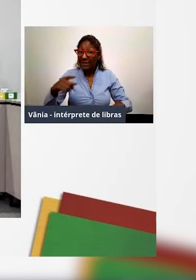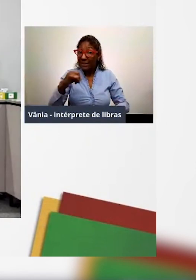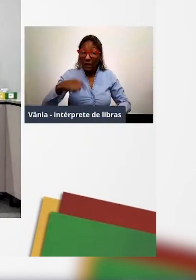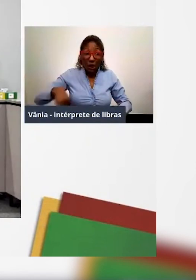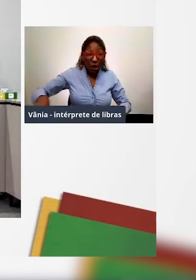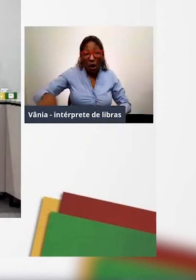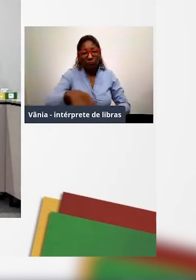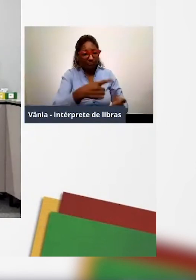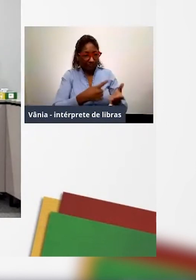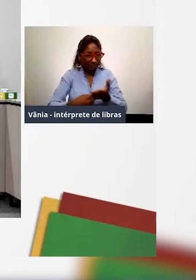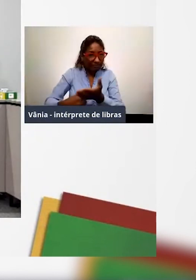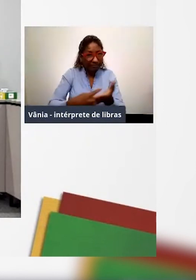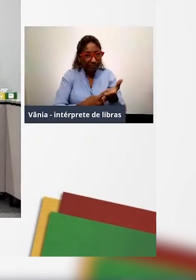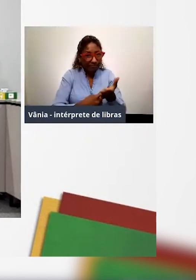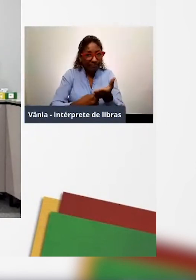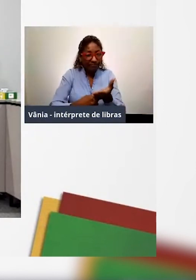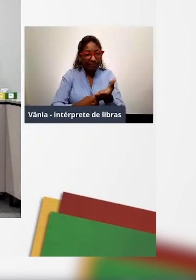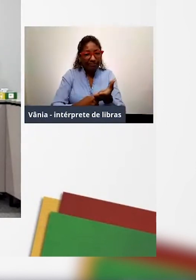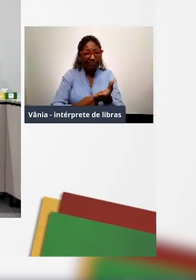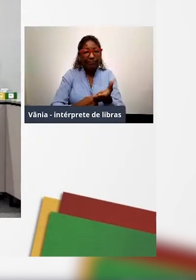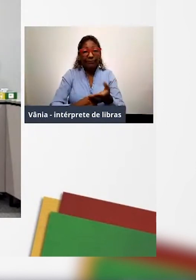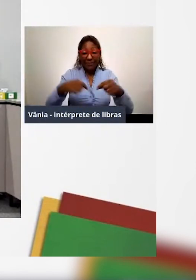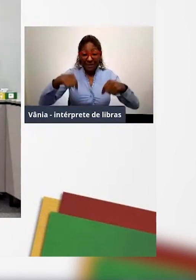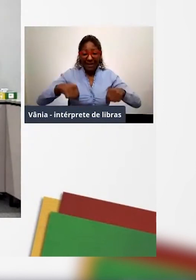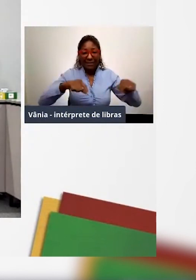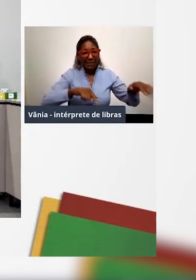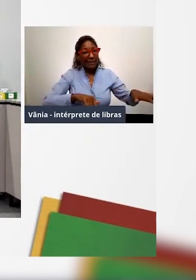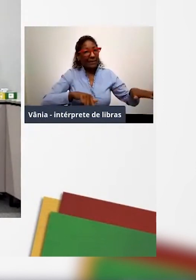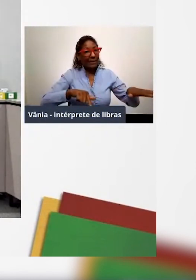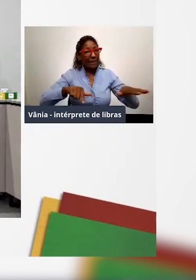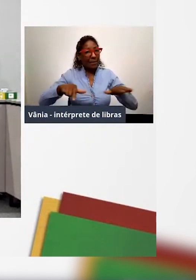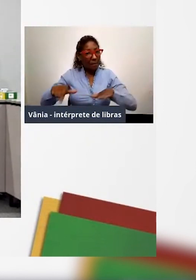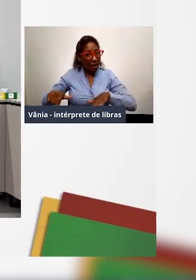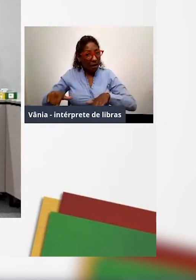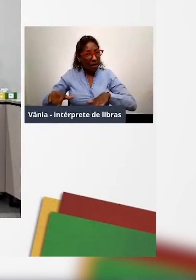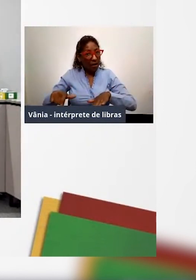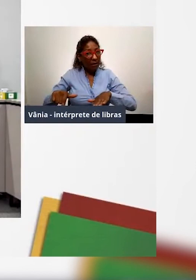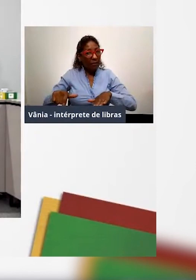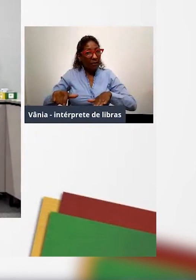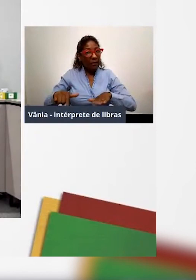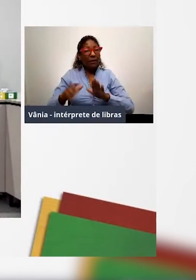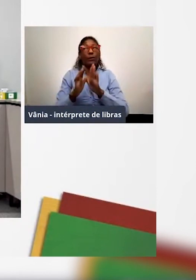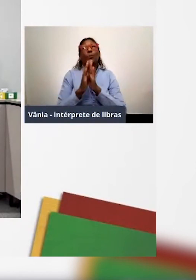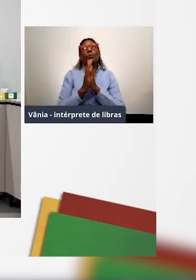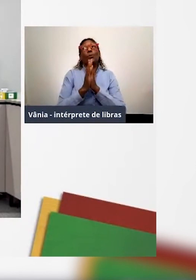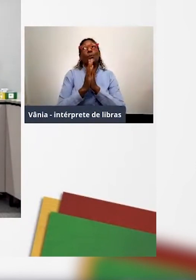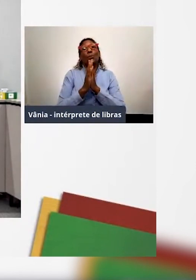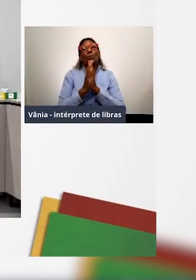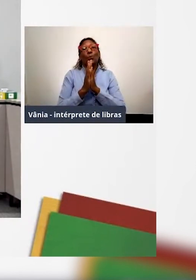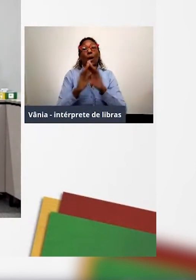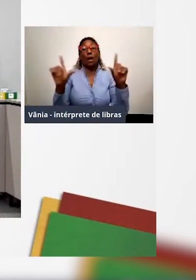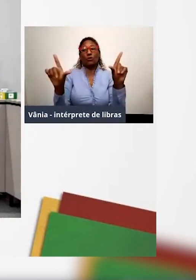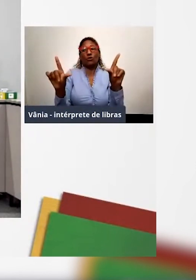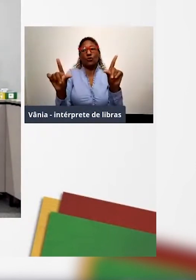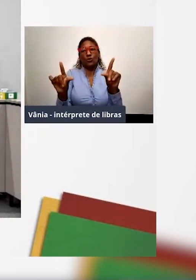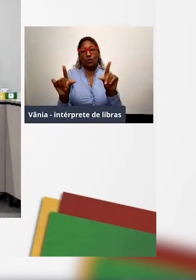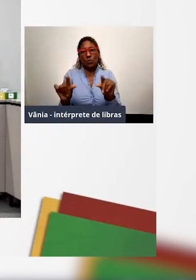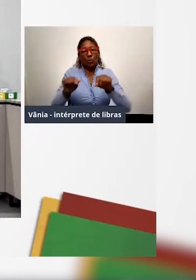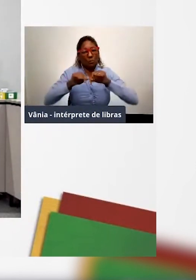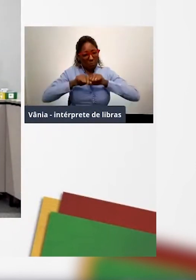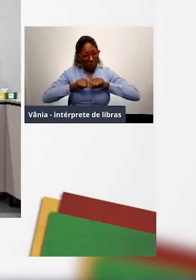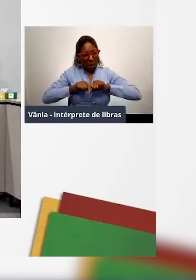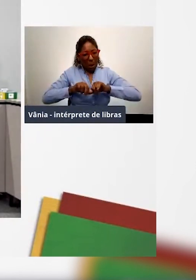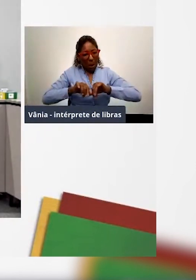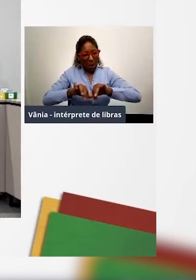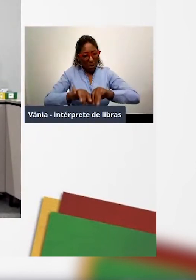engajamento de todos, nesta semana nós já vamos dar um duro golpe nesta taxa de transmissão e